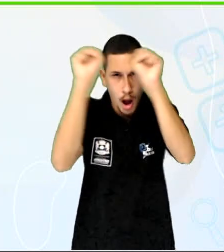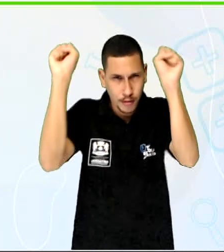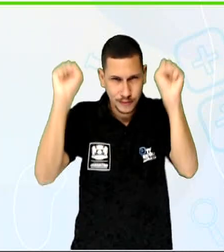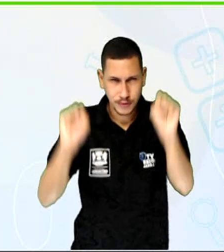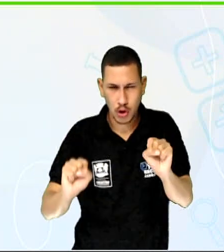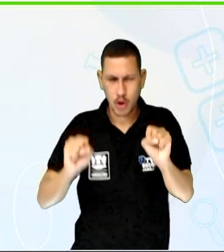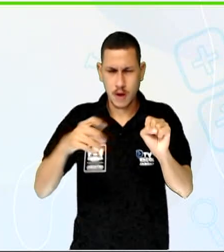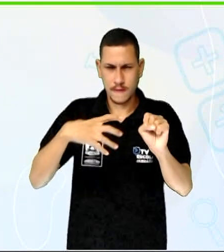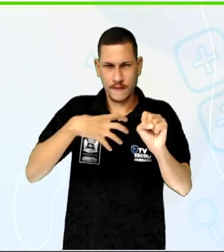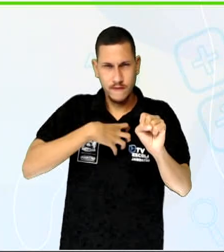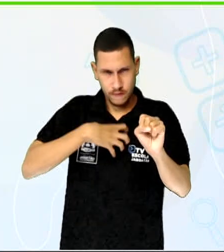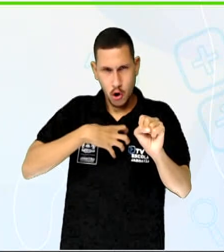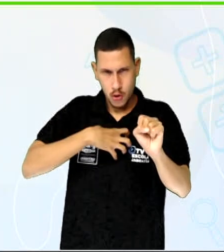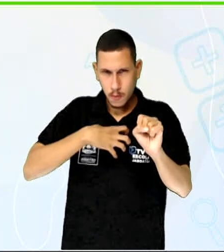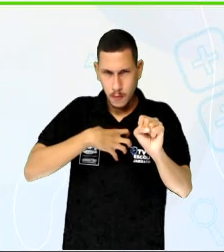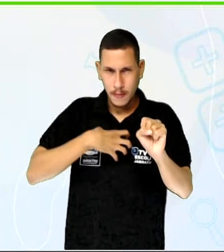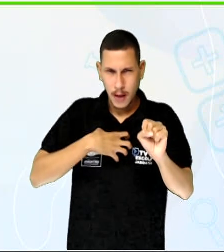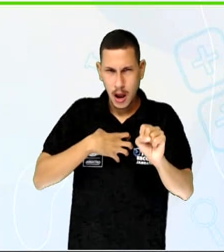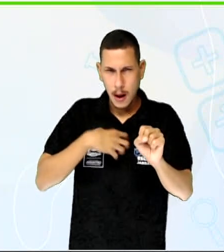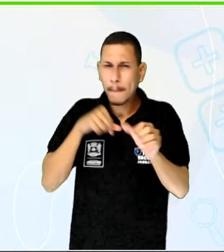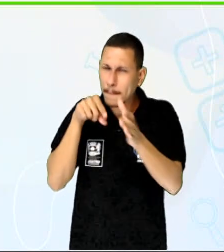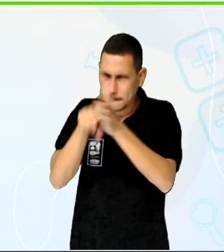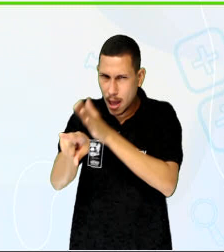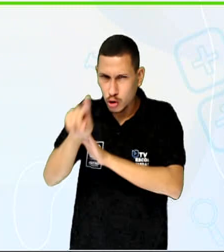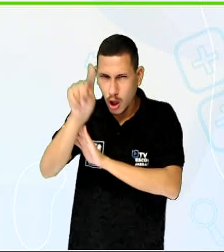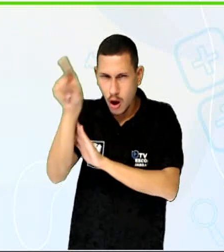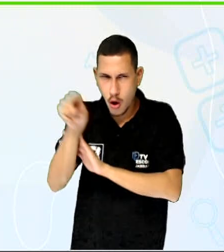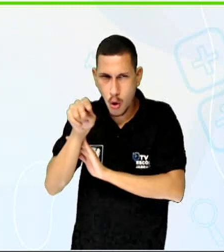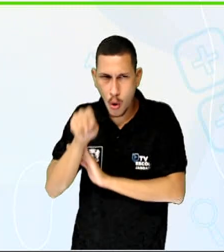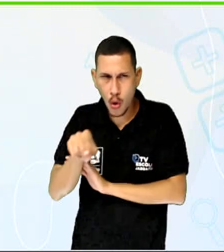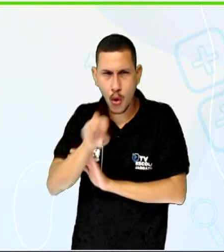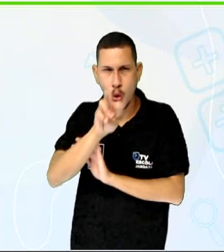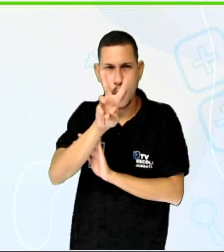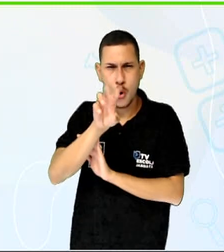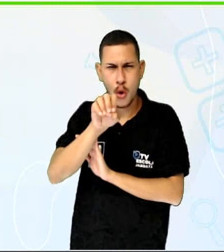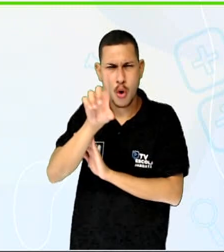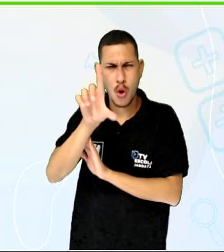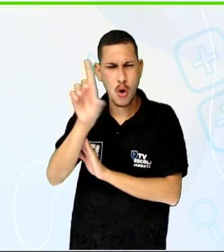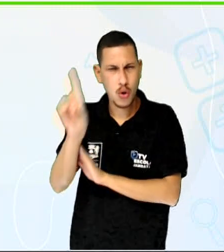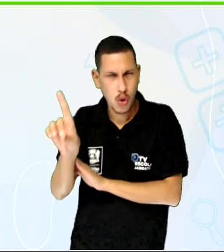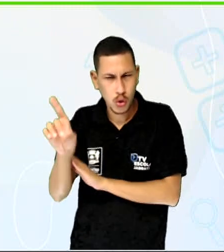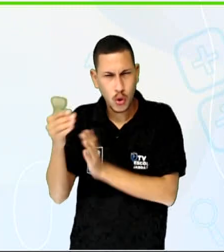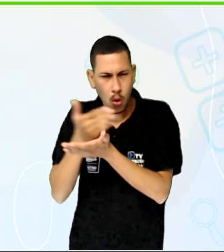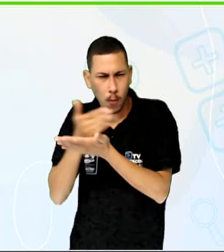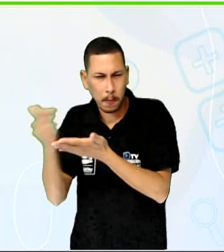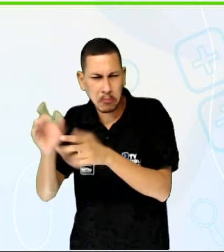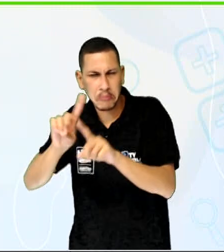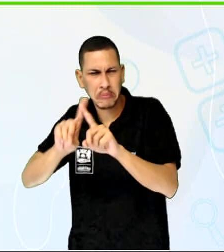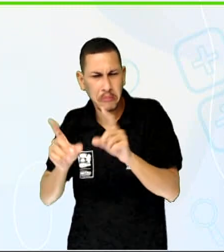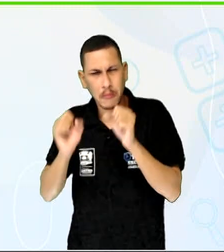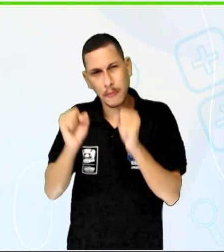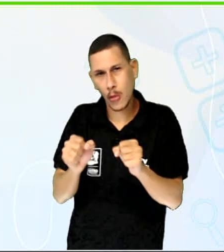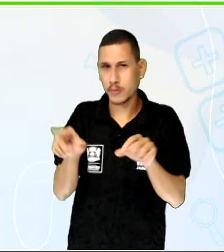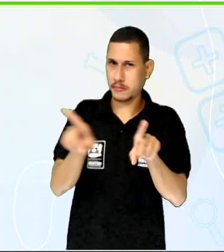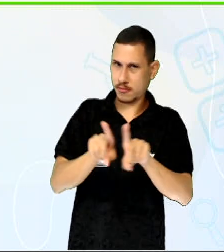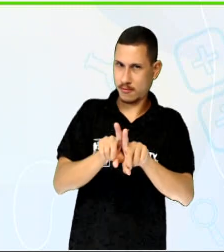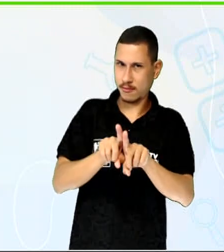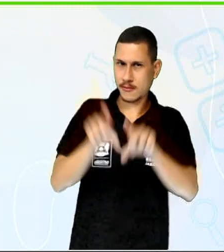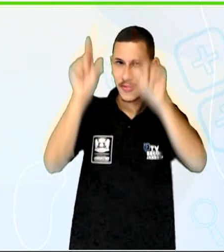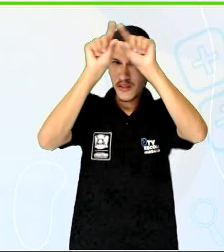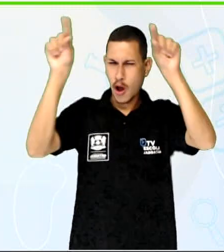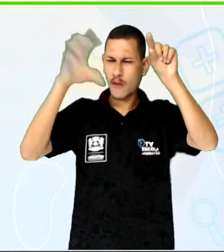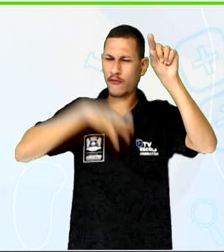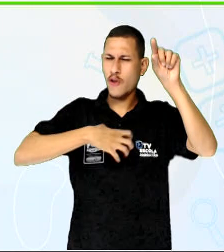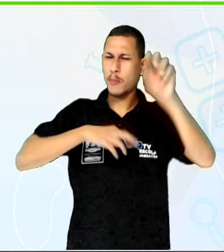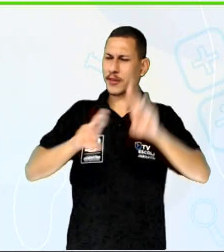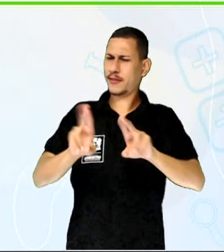forma interrogativa, né? Would vindo lá no começo. Mas, além disso, eu posso ter essa frase da seguinte